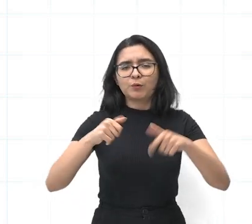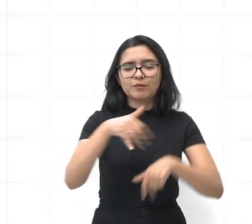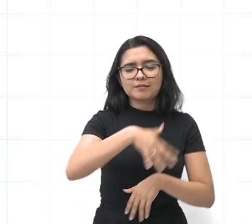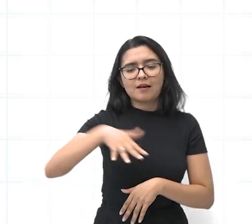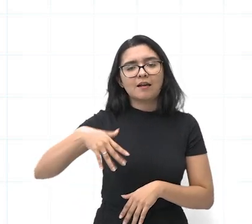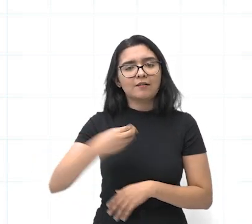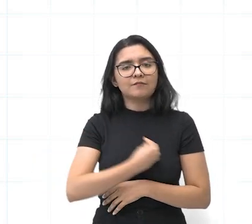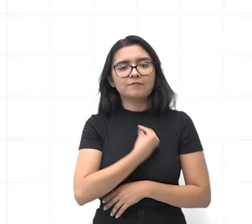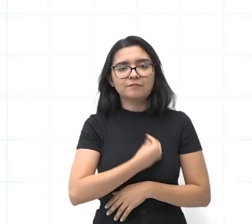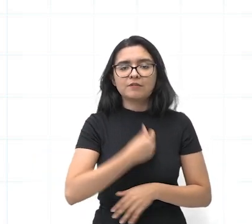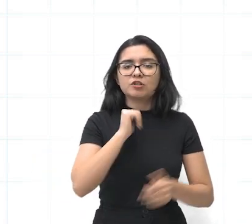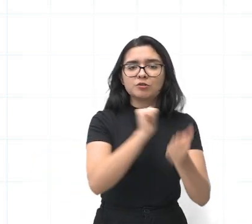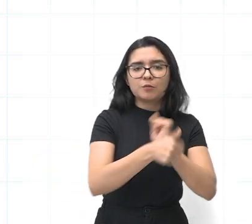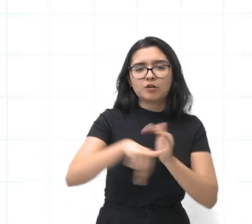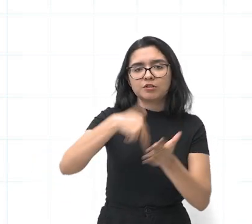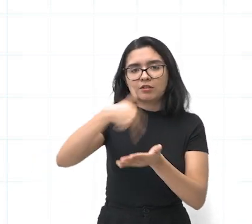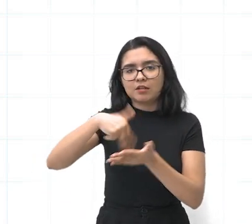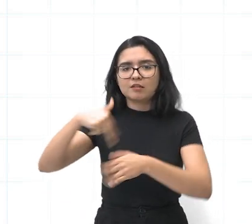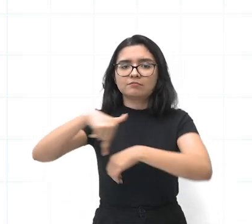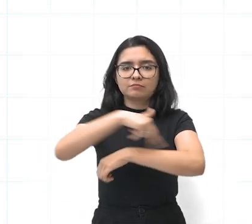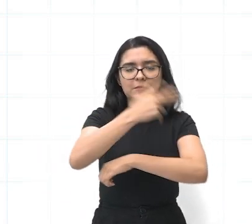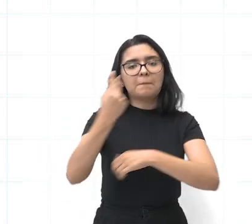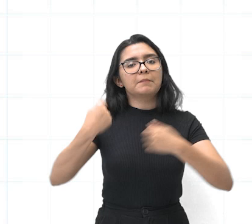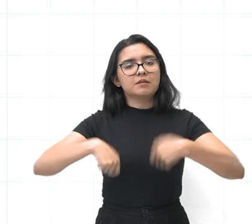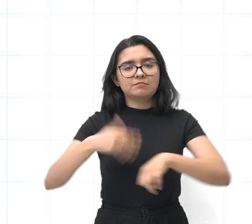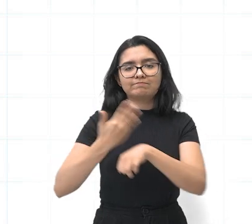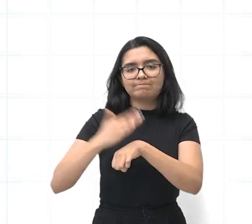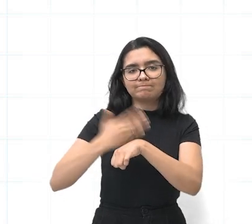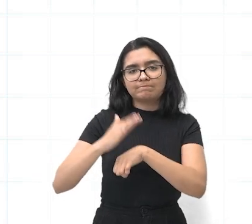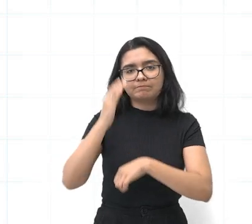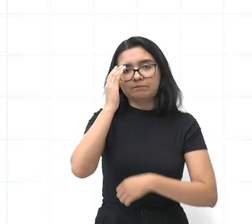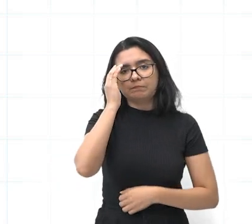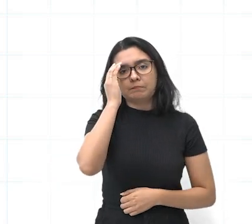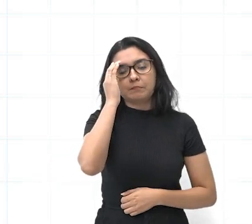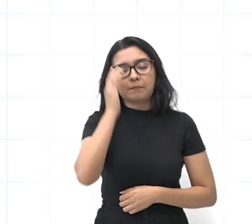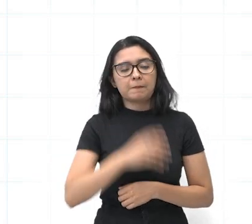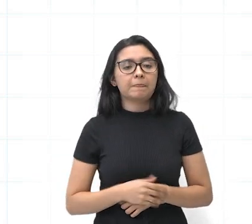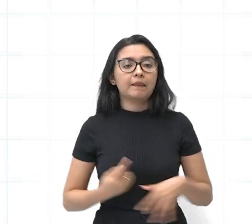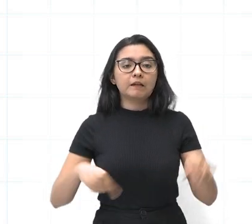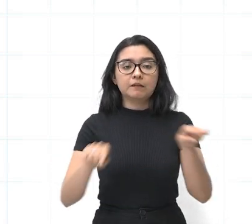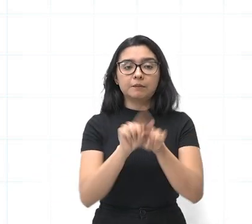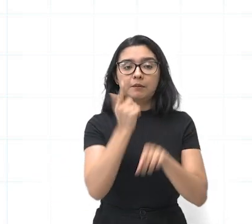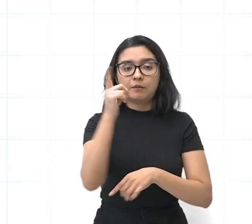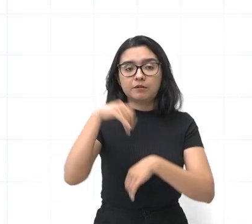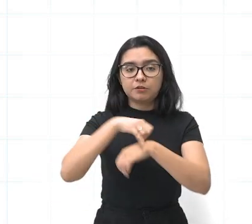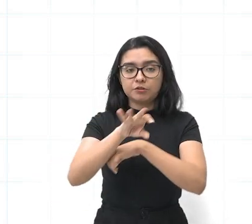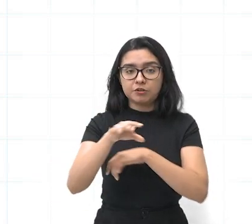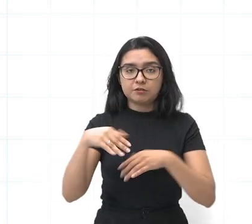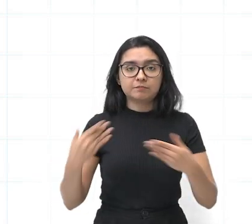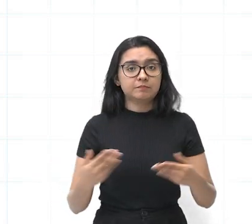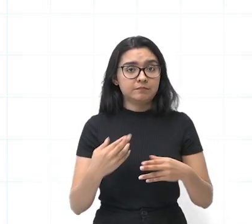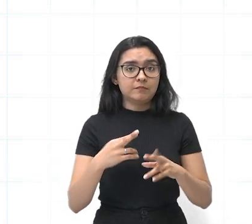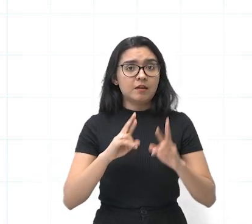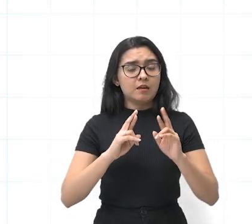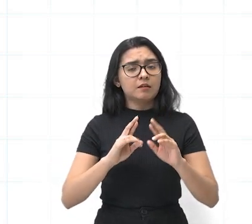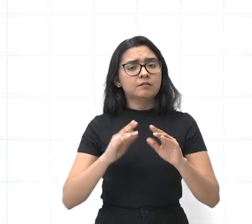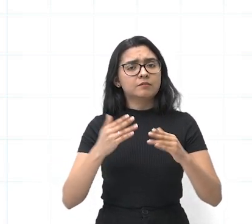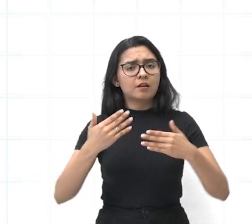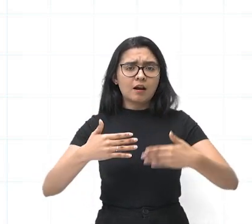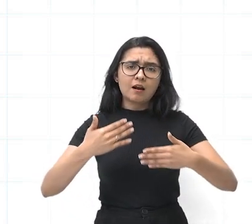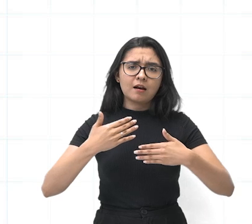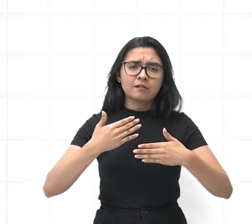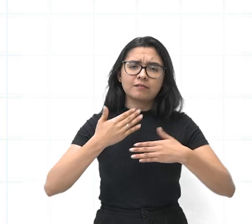o esporte, para a dança, para a ginástica, tem que praticar. E a outra dica é que respeite a sua